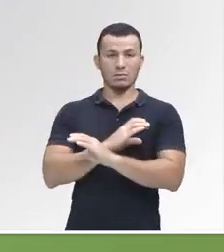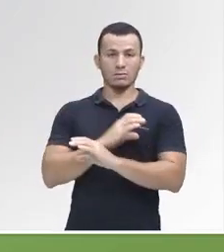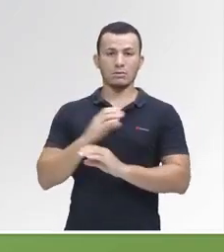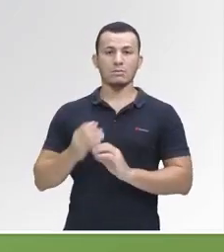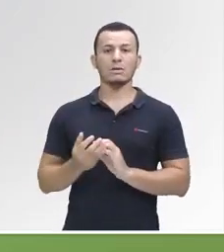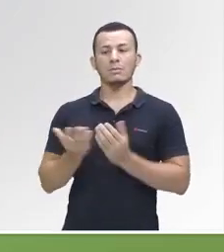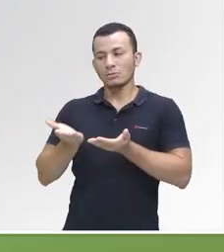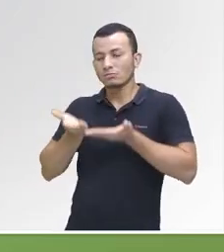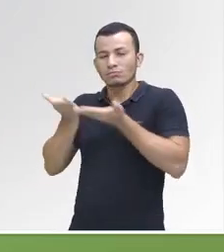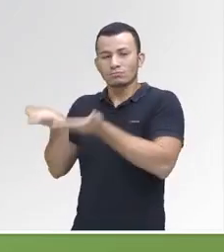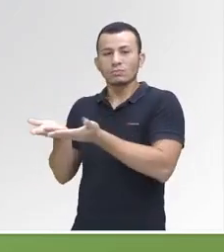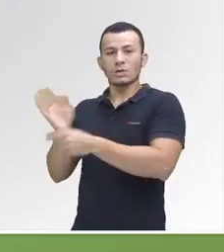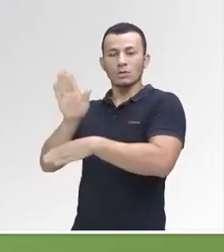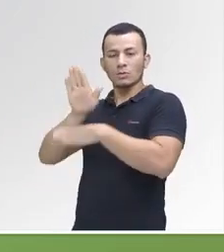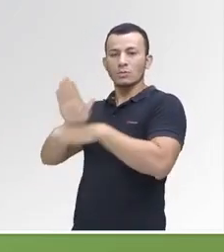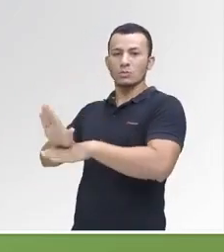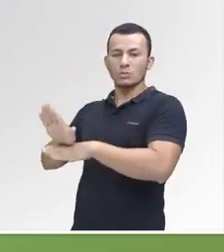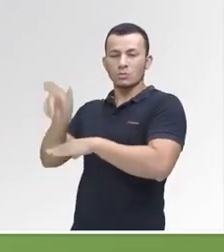socorrer